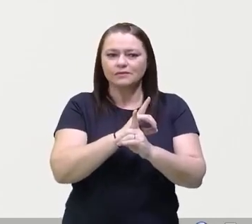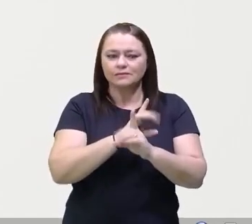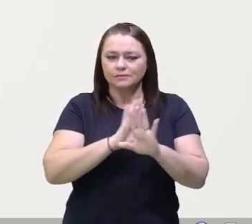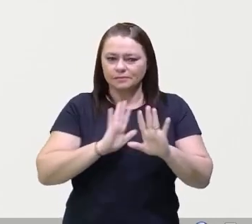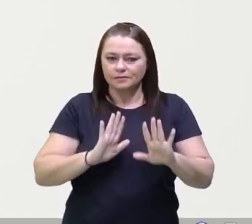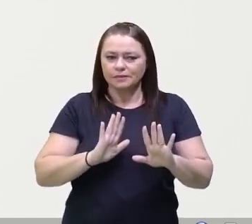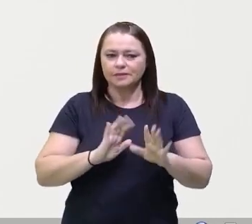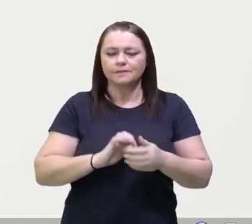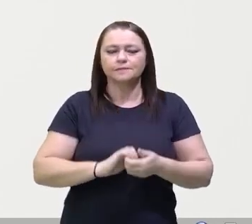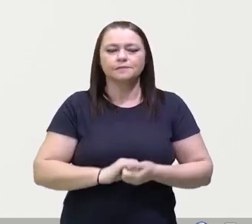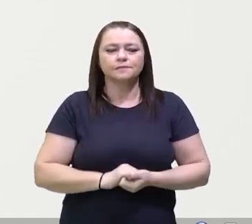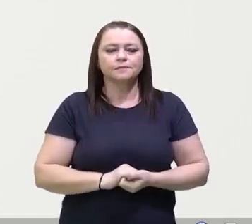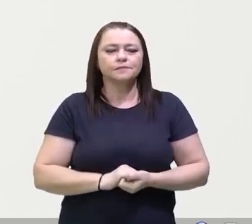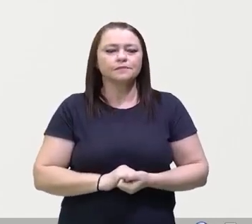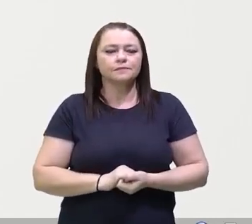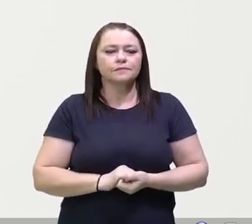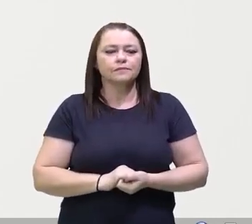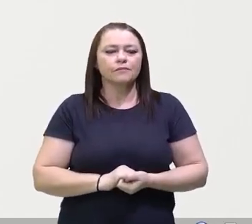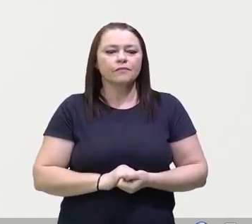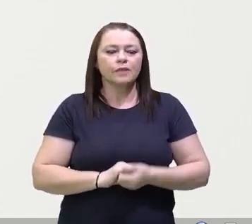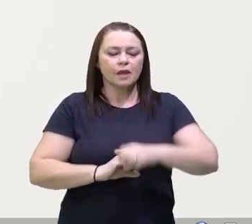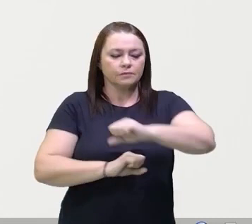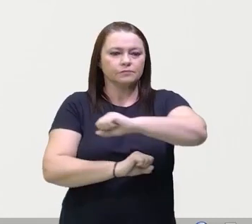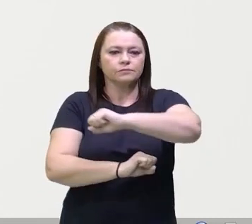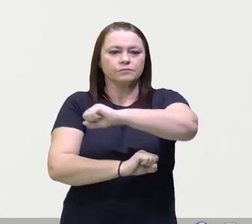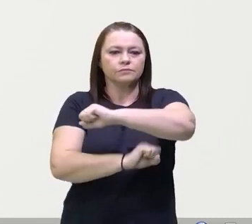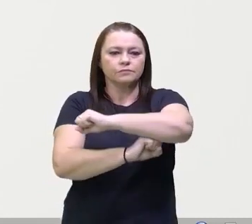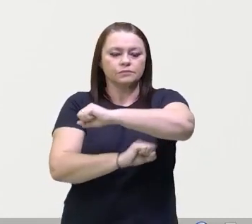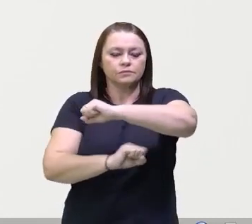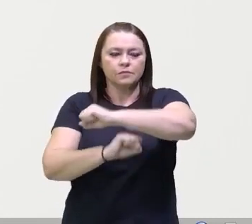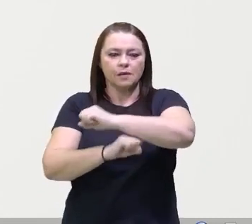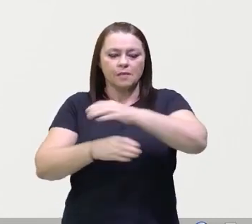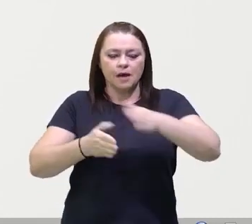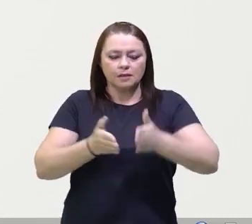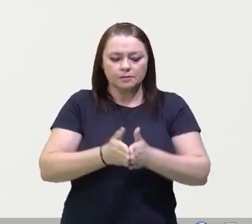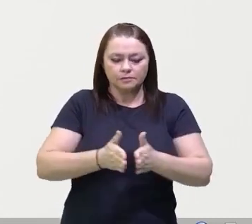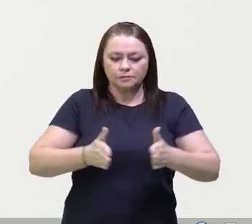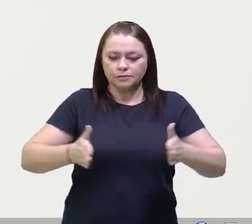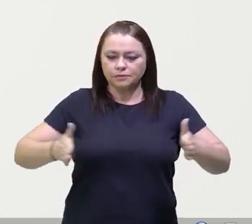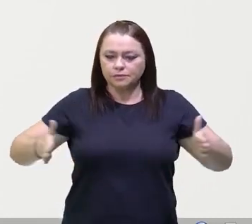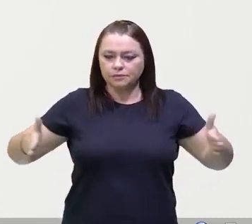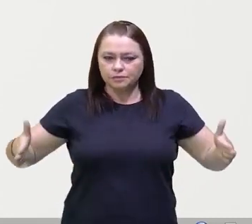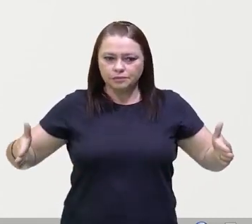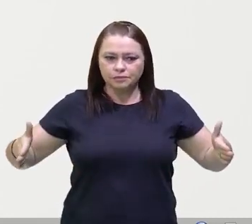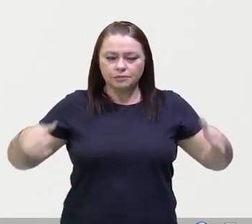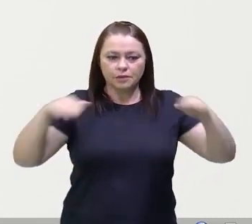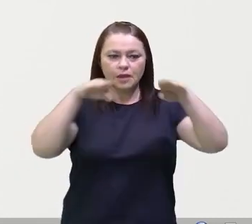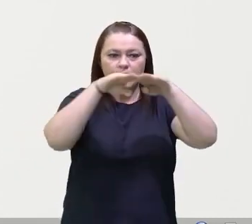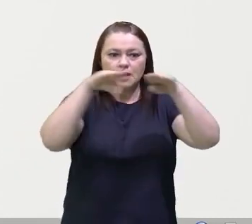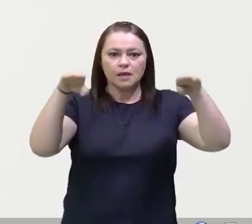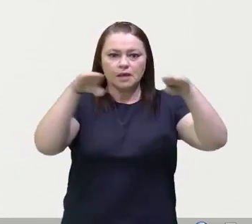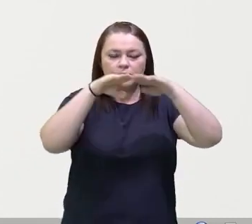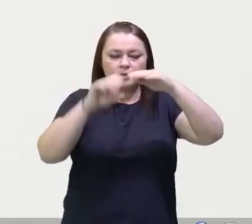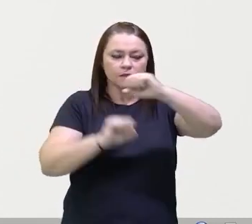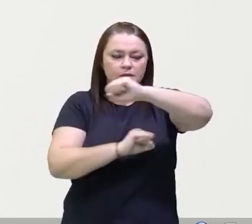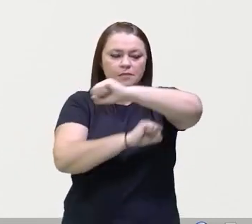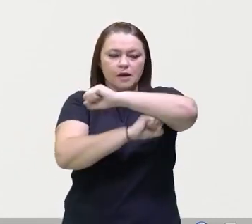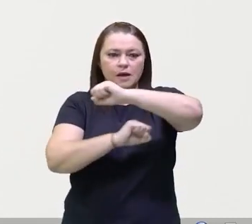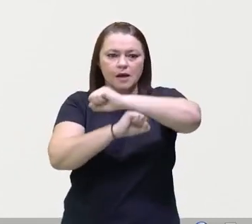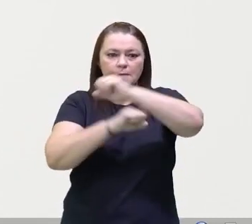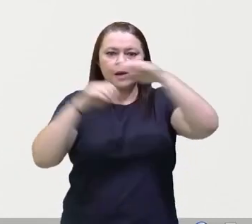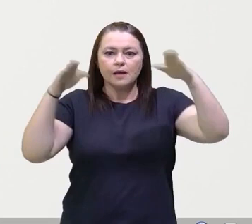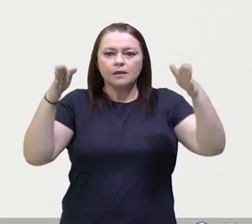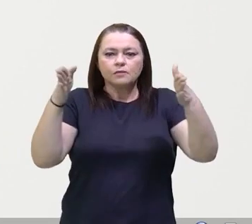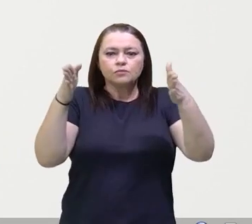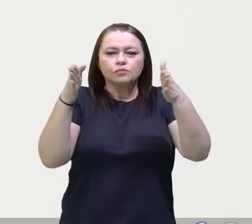paralelo. Possui uma base menor e uma base maior. Bom, o que é base maior e base menor?